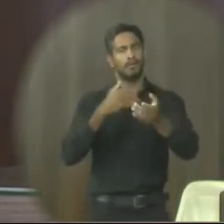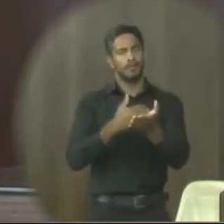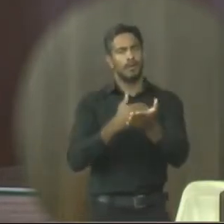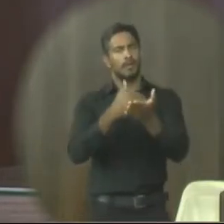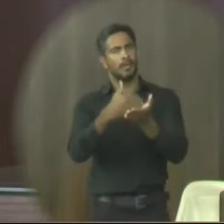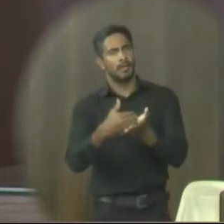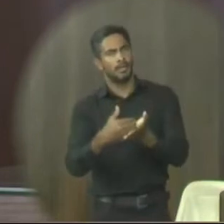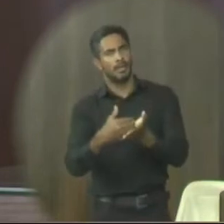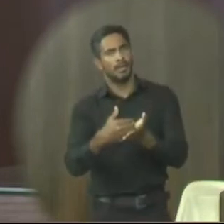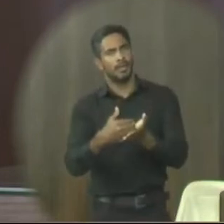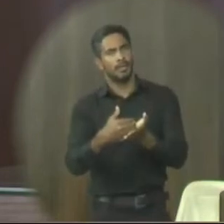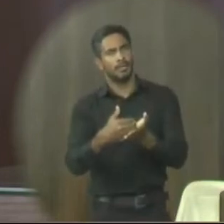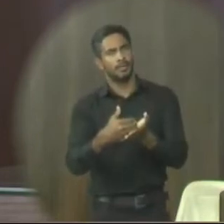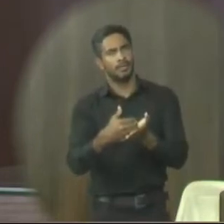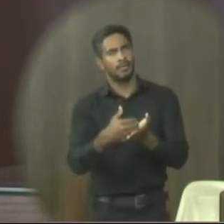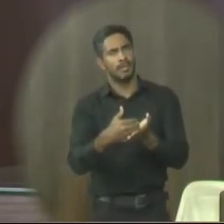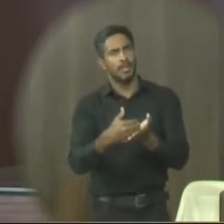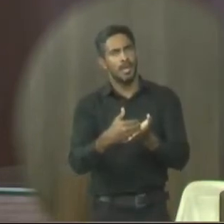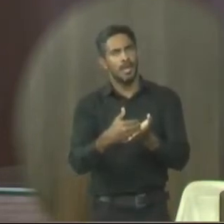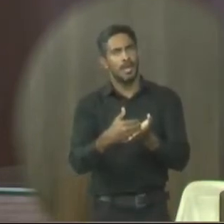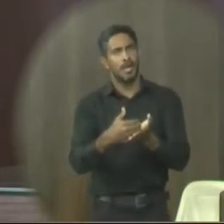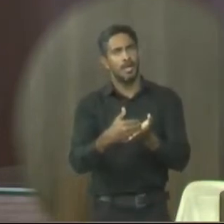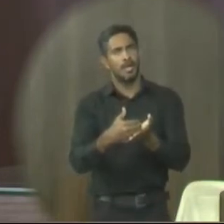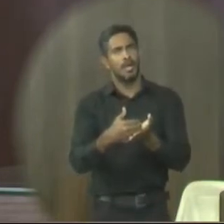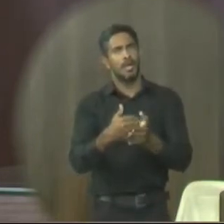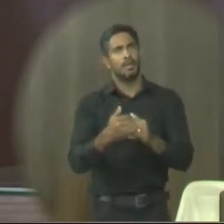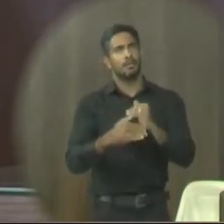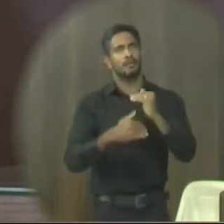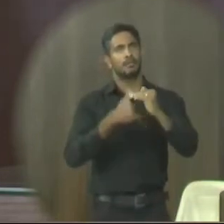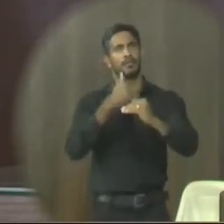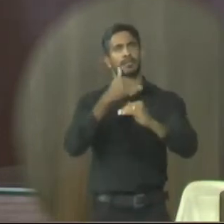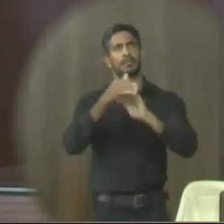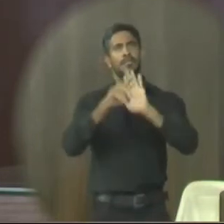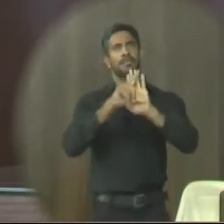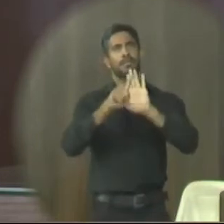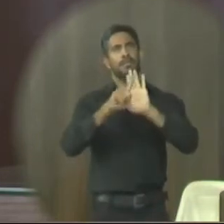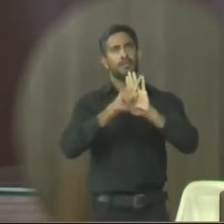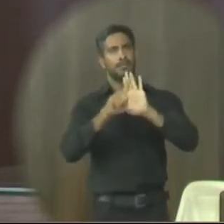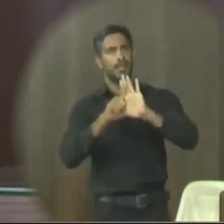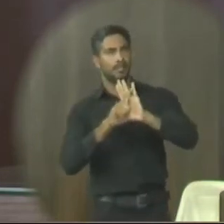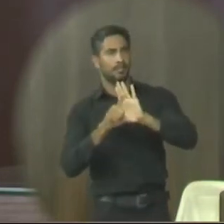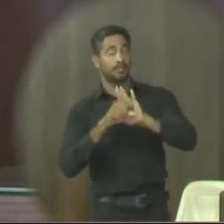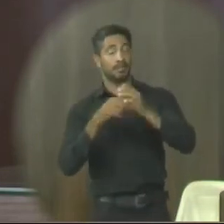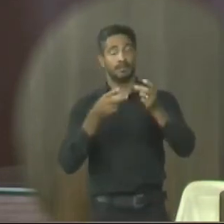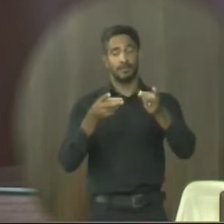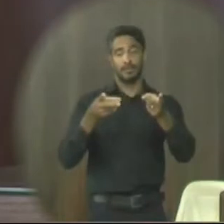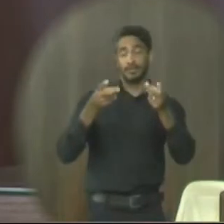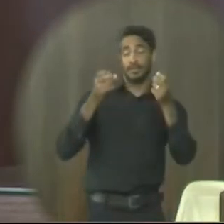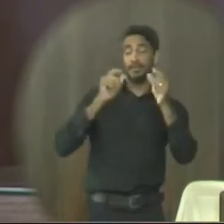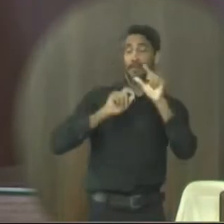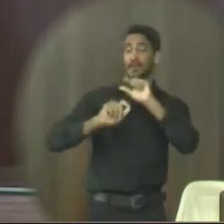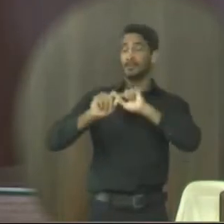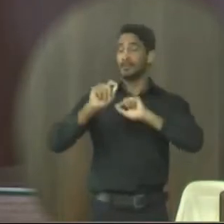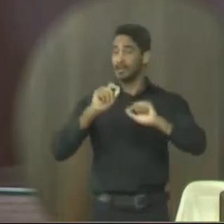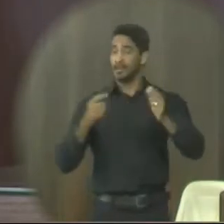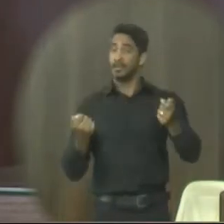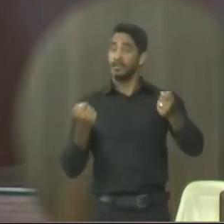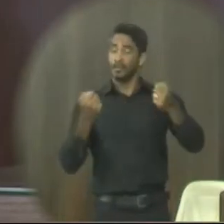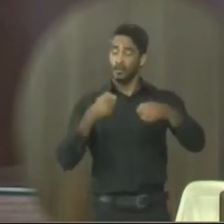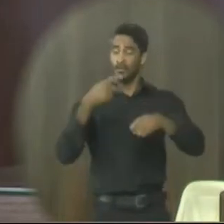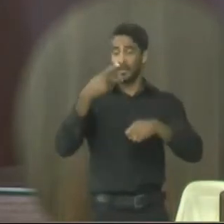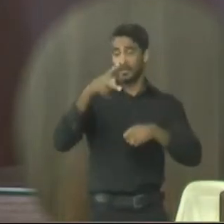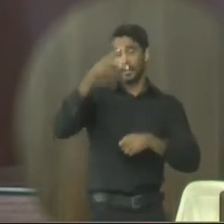iniciativa de processo legislativo e não foi observada por você, que compete assim, o